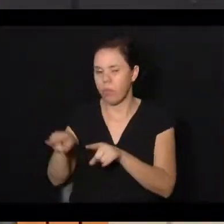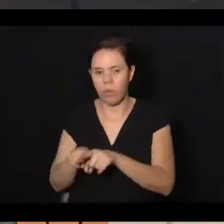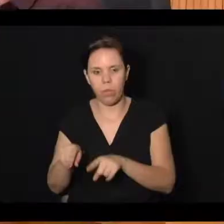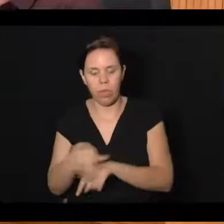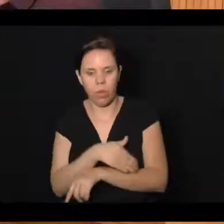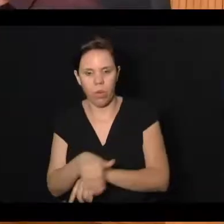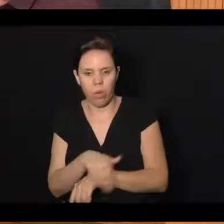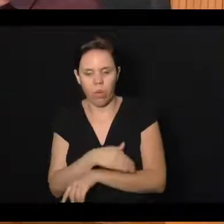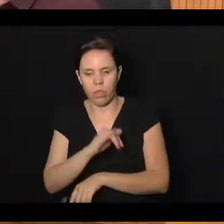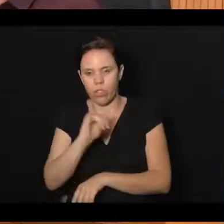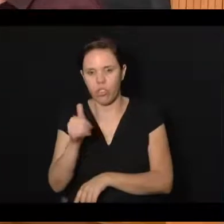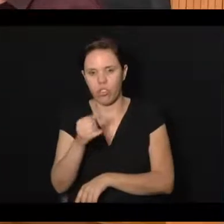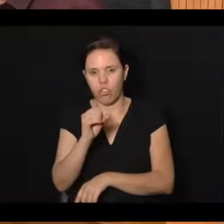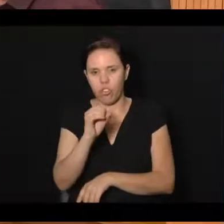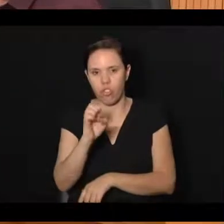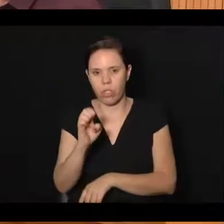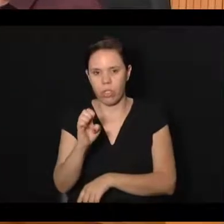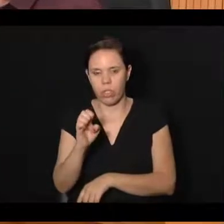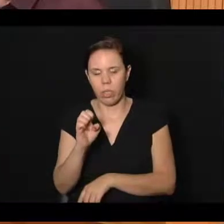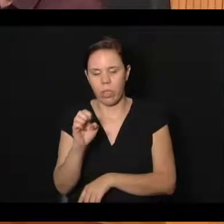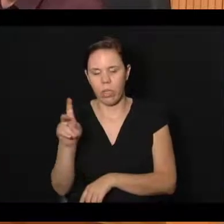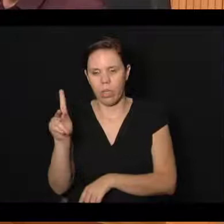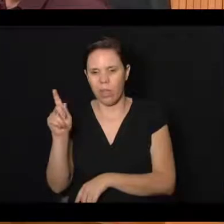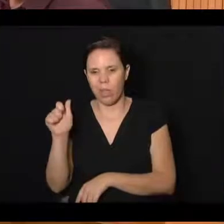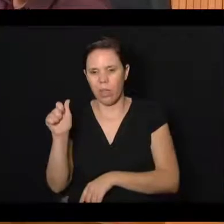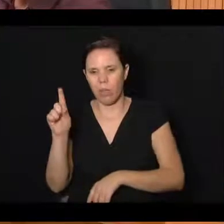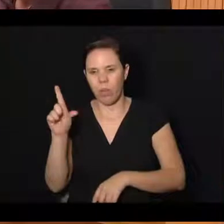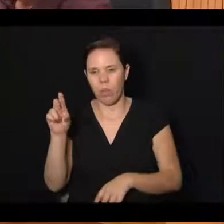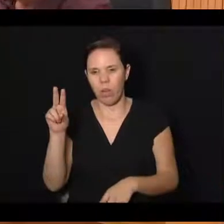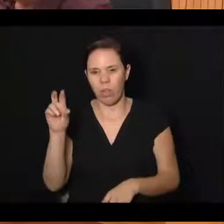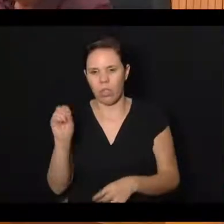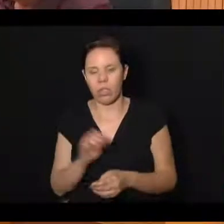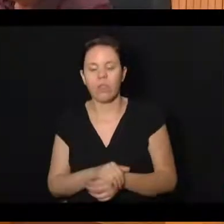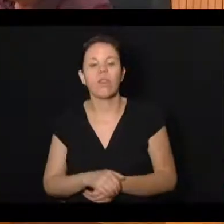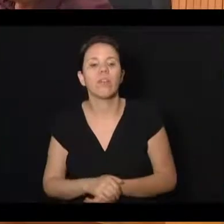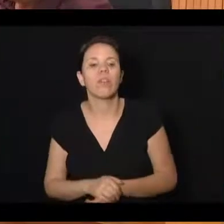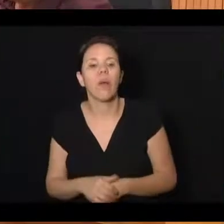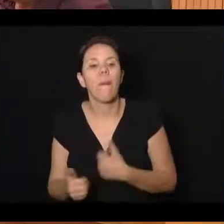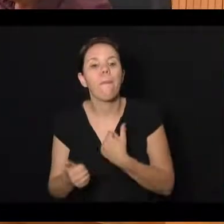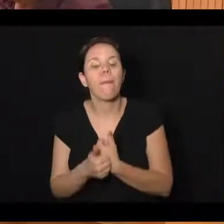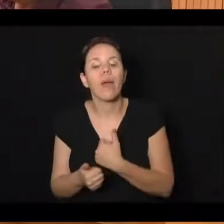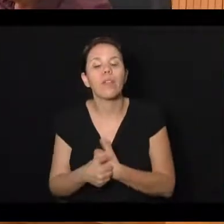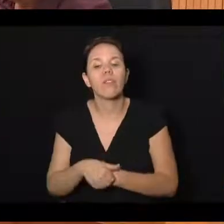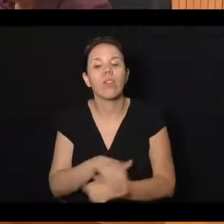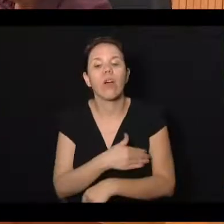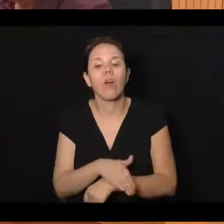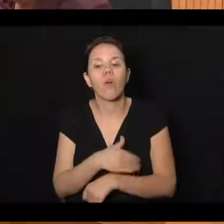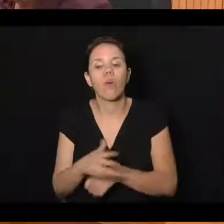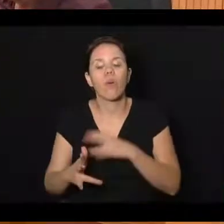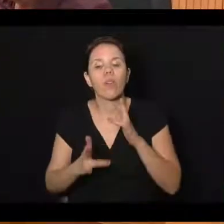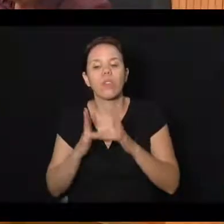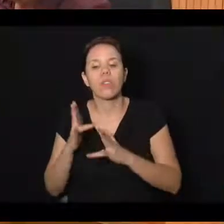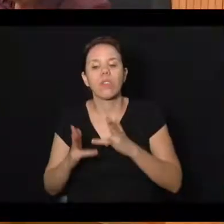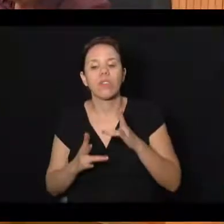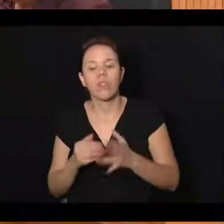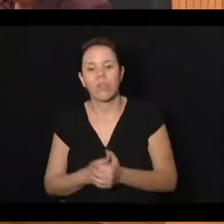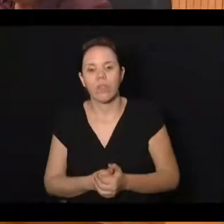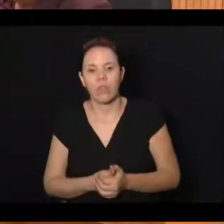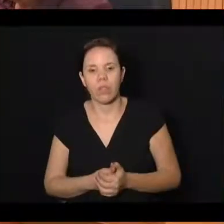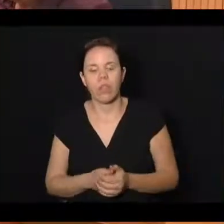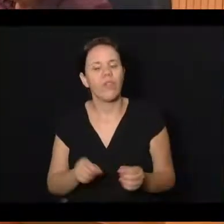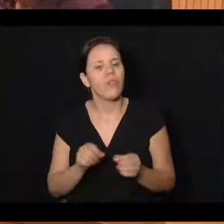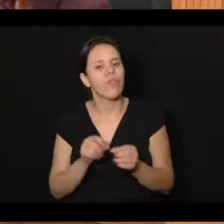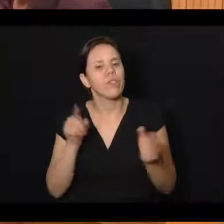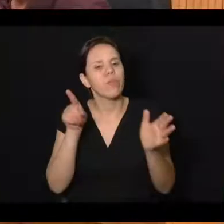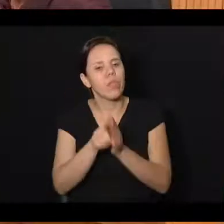603 hop ali perto do do amor e sales é na rua das noivas e das mães eu vou fazer uma pergunta